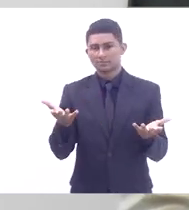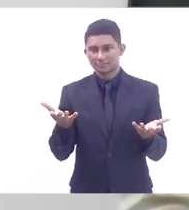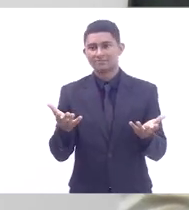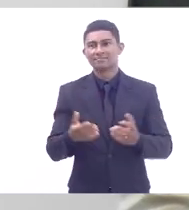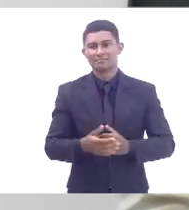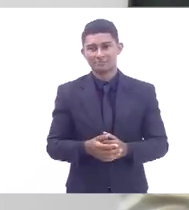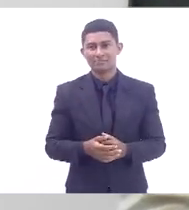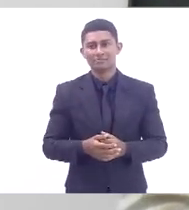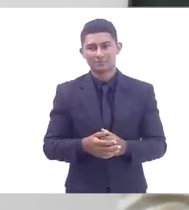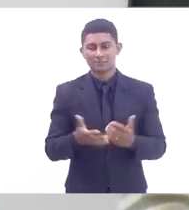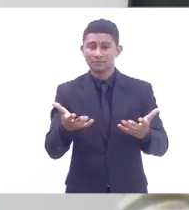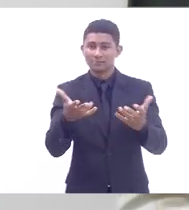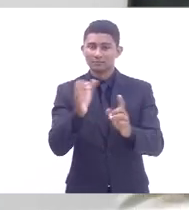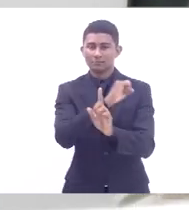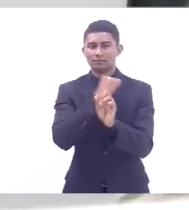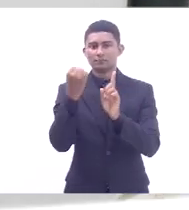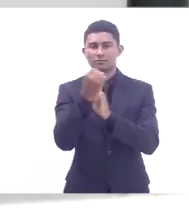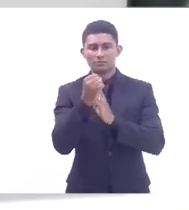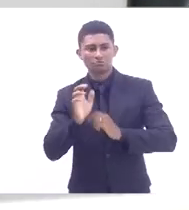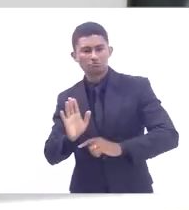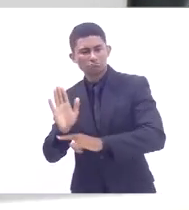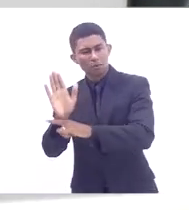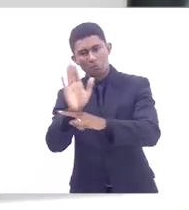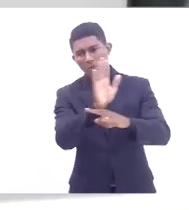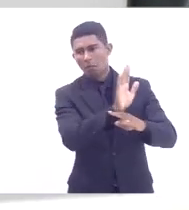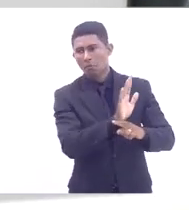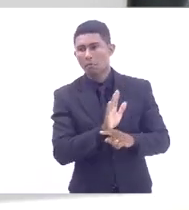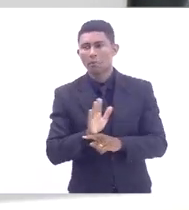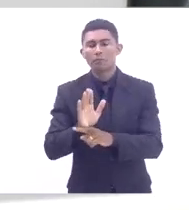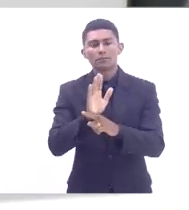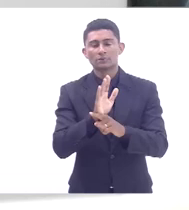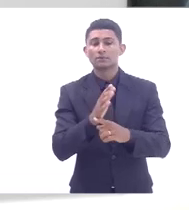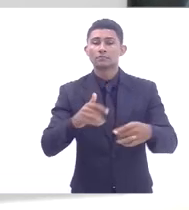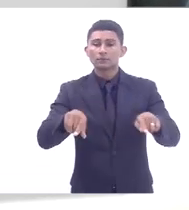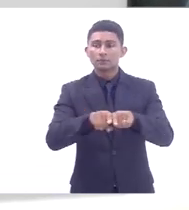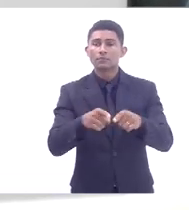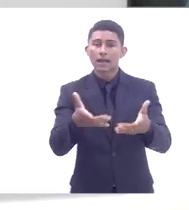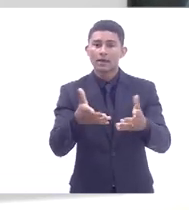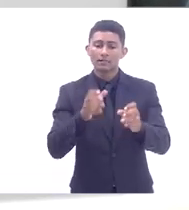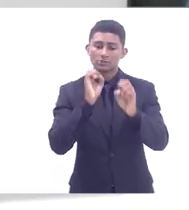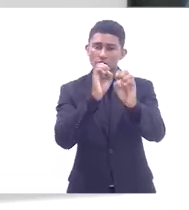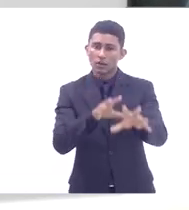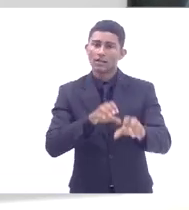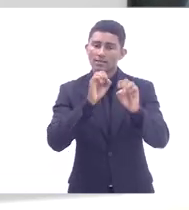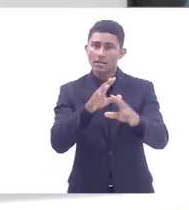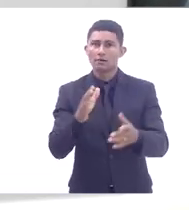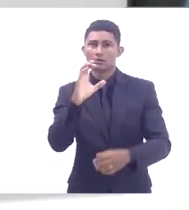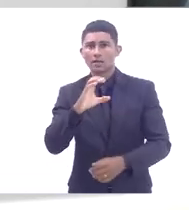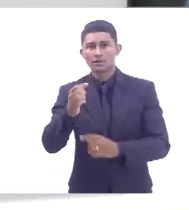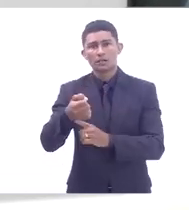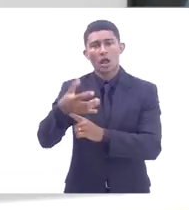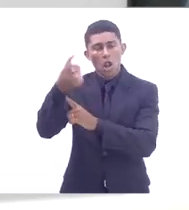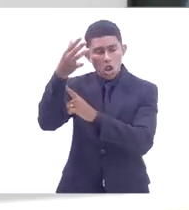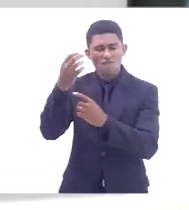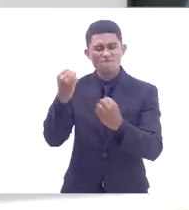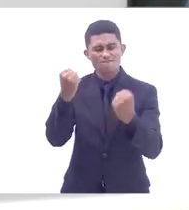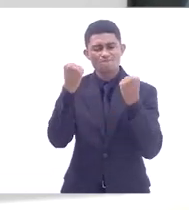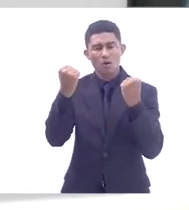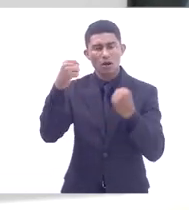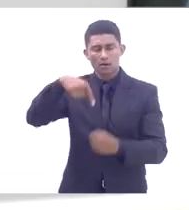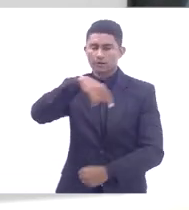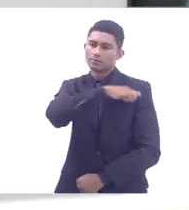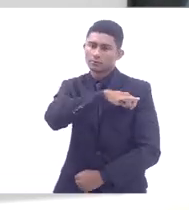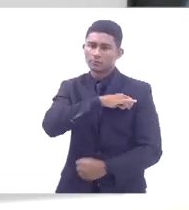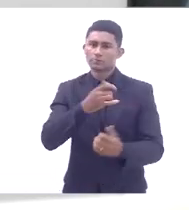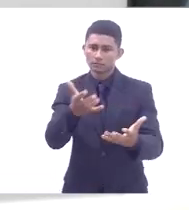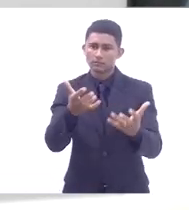serviço melhor a nossa sociedade e trabalhar cabem mais no fortalecimento da educação das em tecnologia no nosso Estado